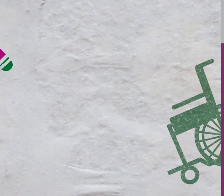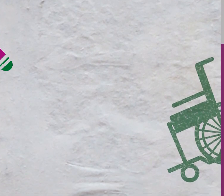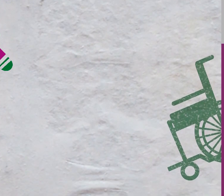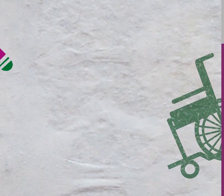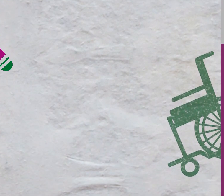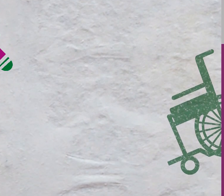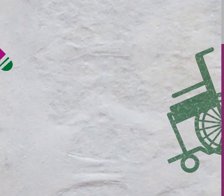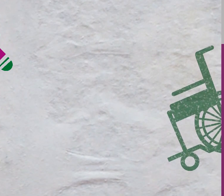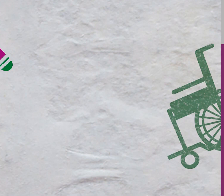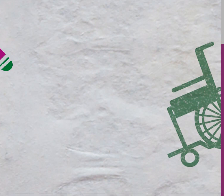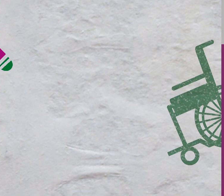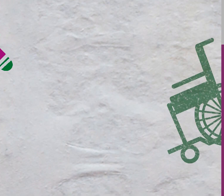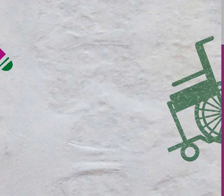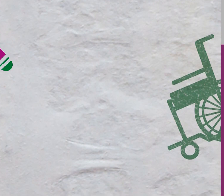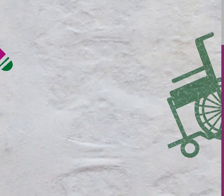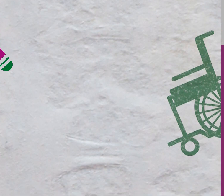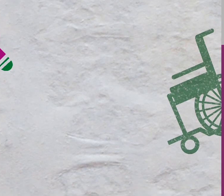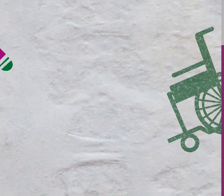lápis.